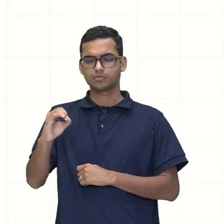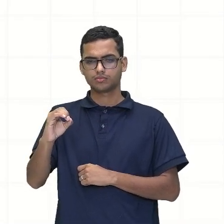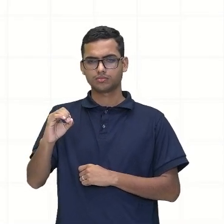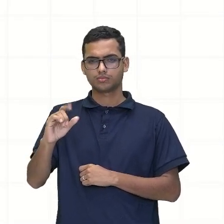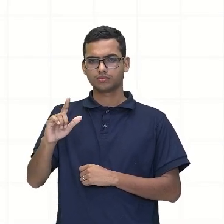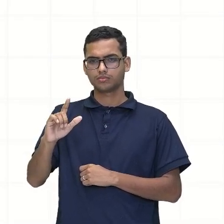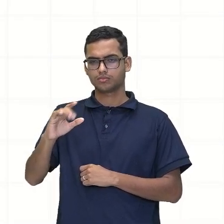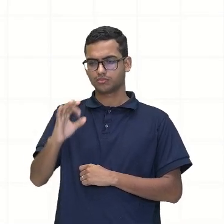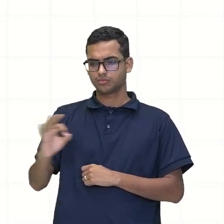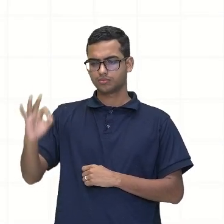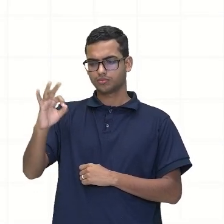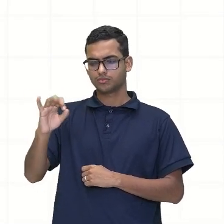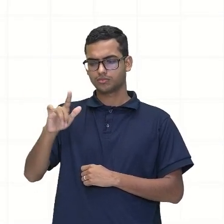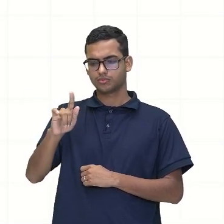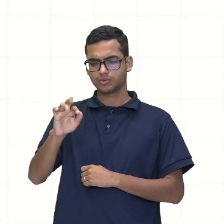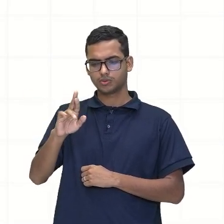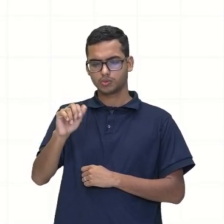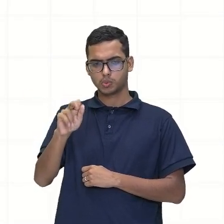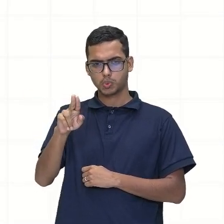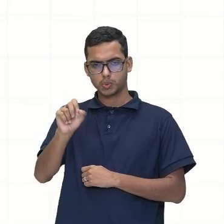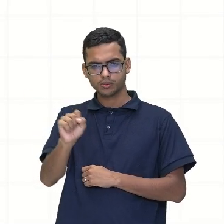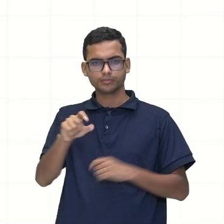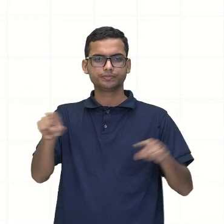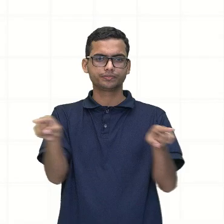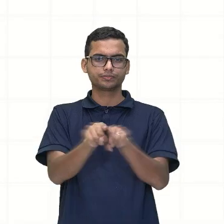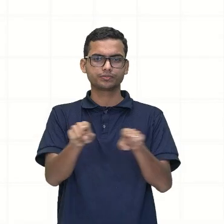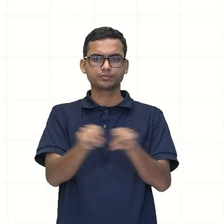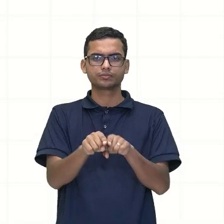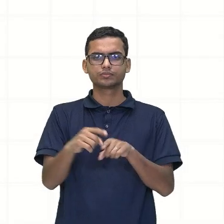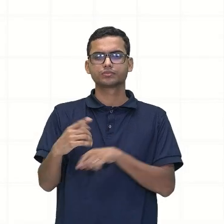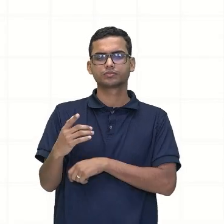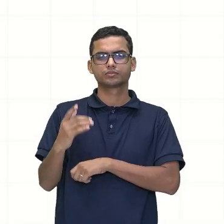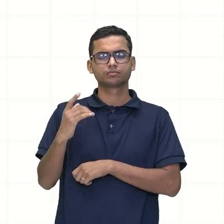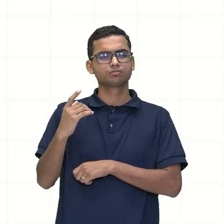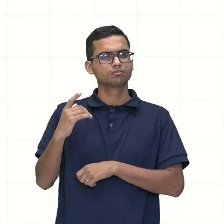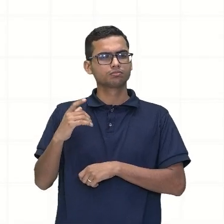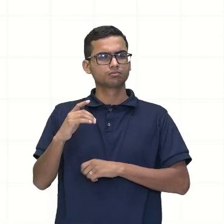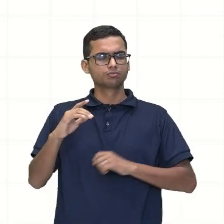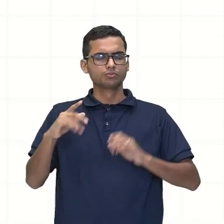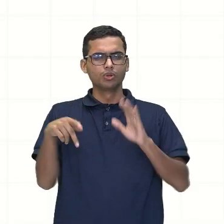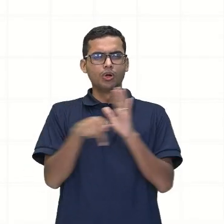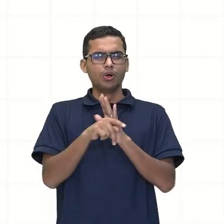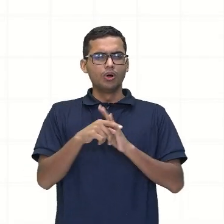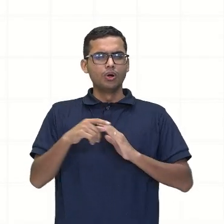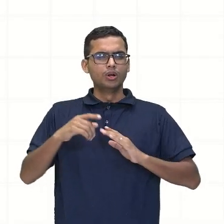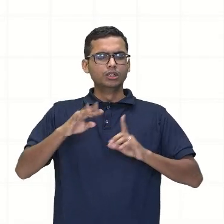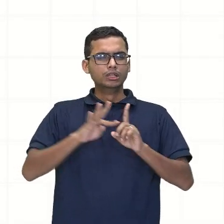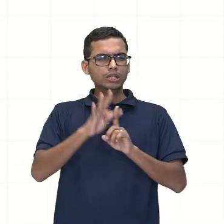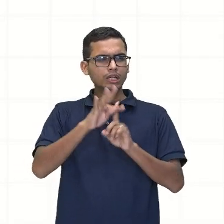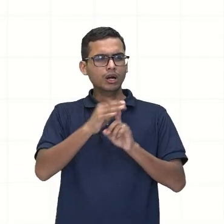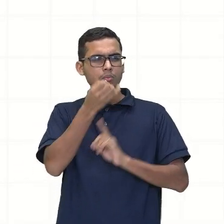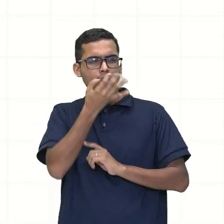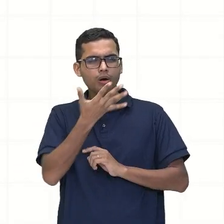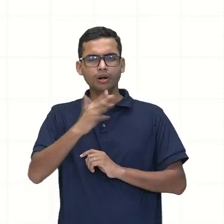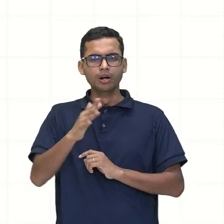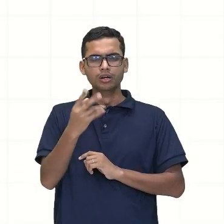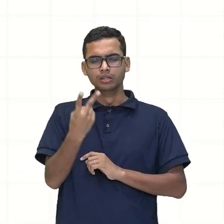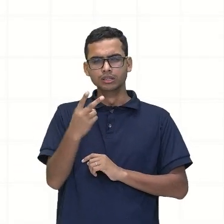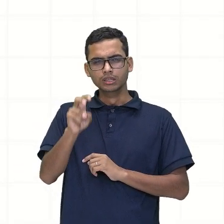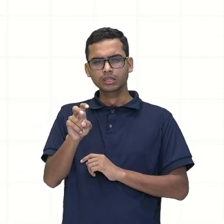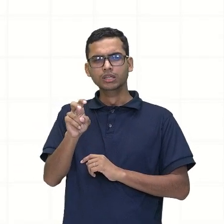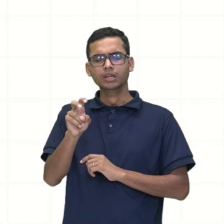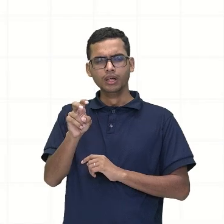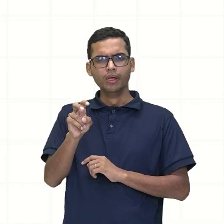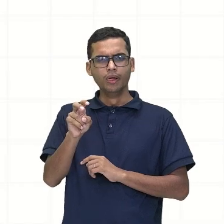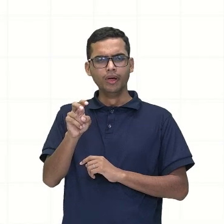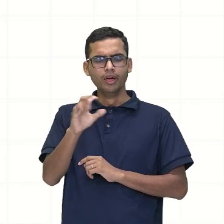em torno de 25 graus Celsius, tá bom? Aqui na nossa região, normalmente nós